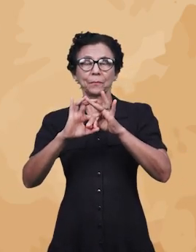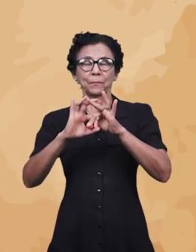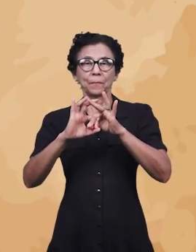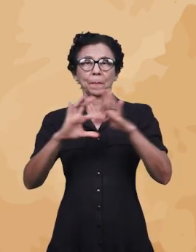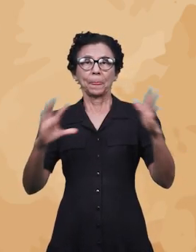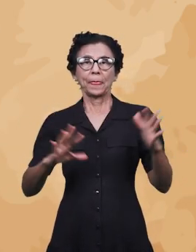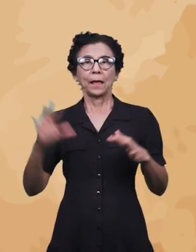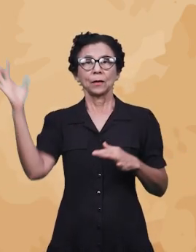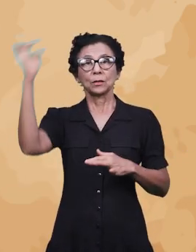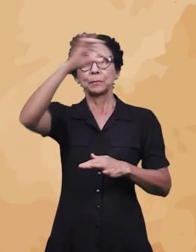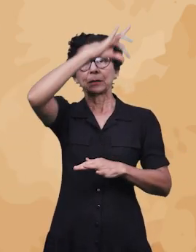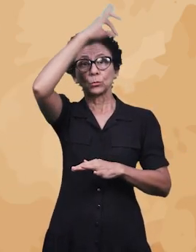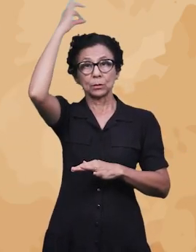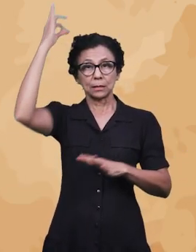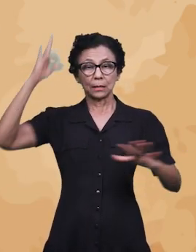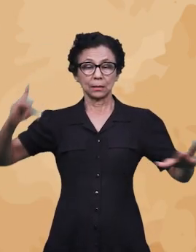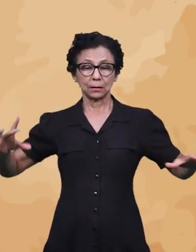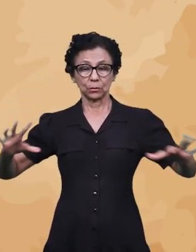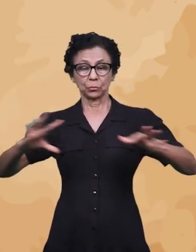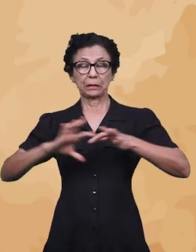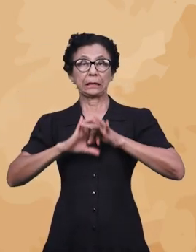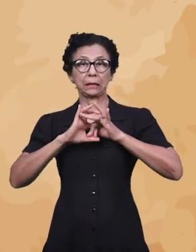uma integração.